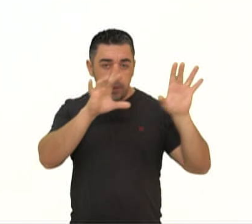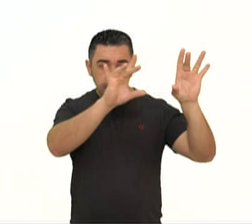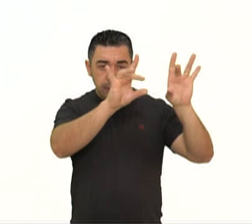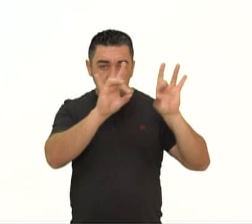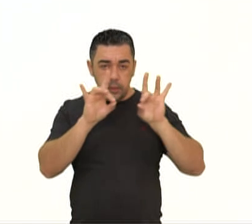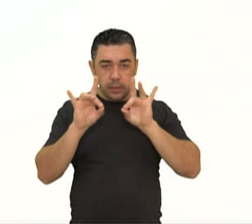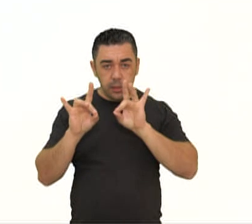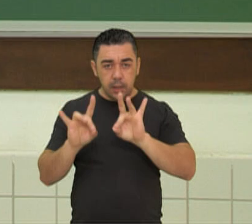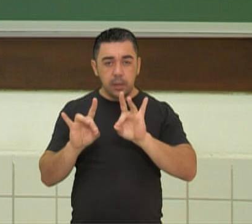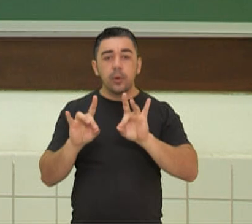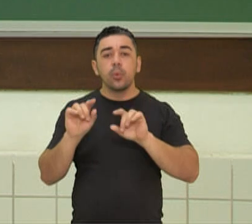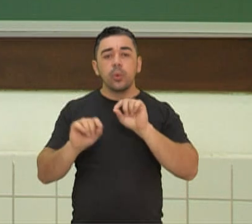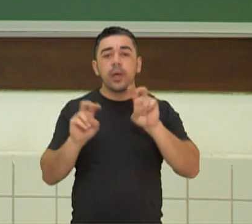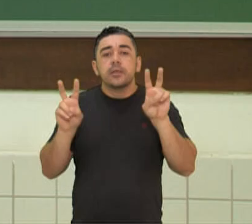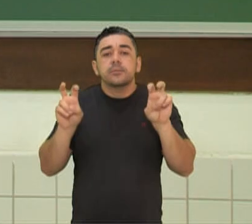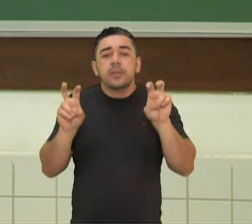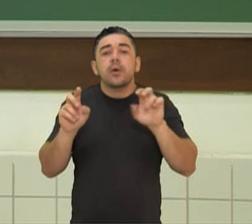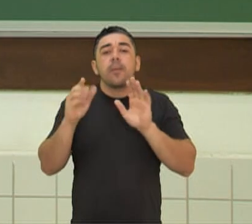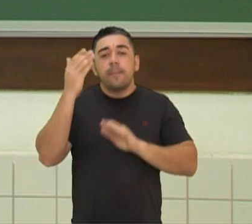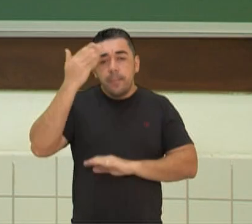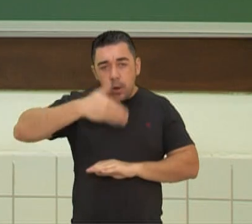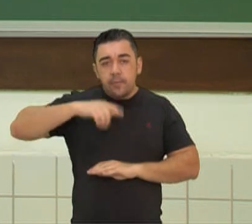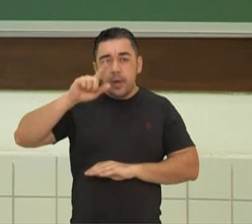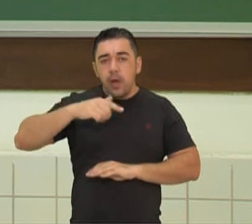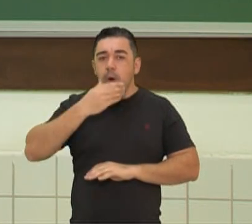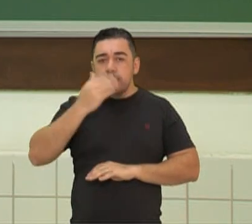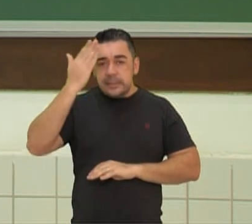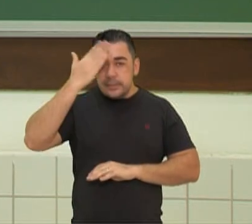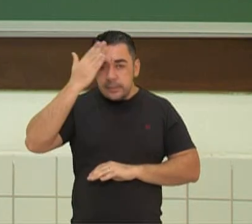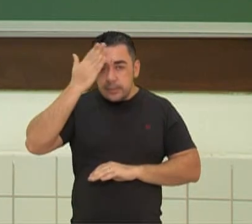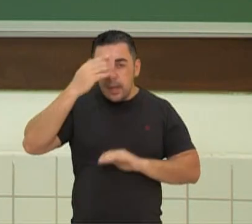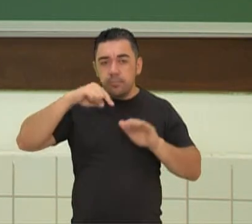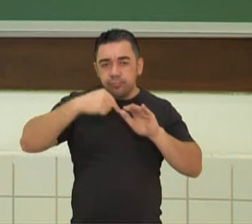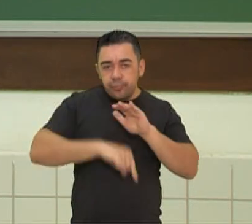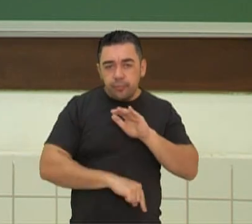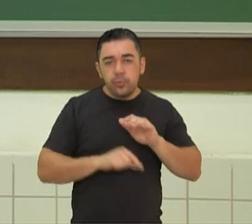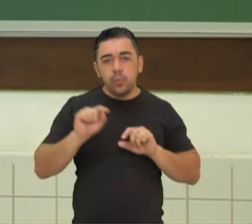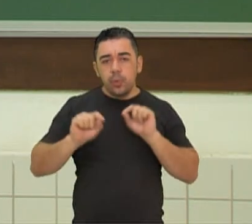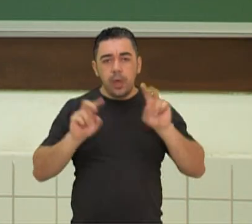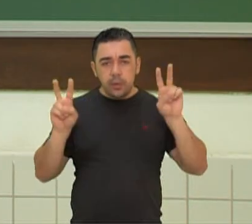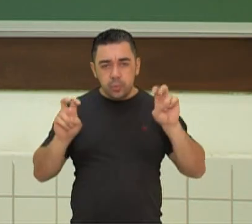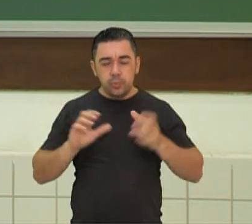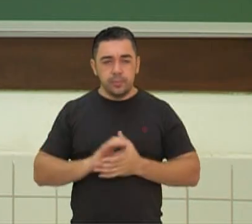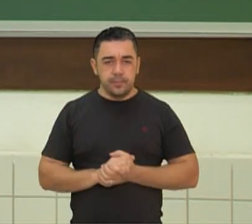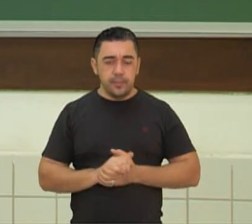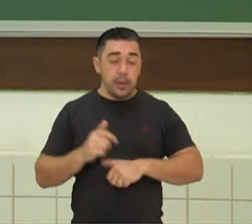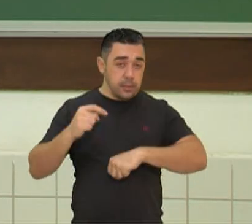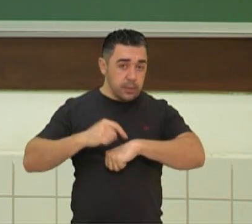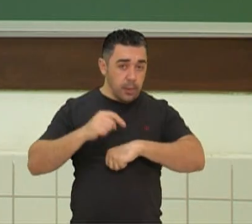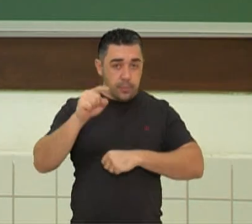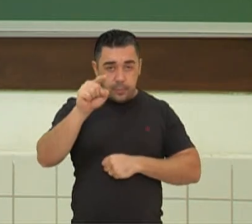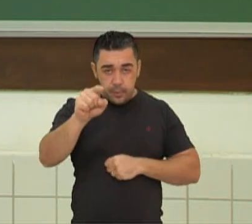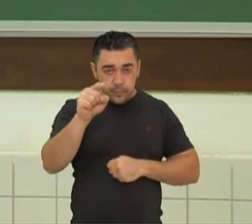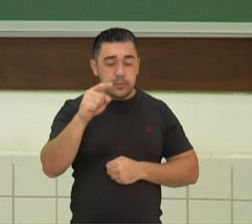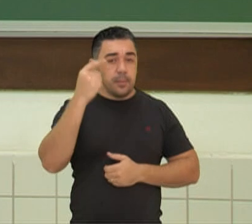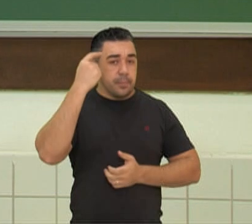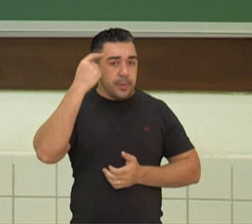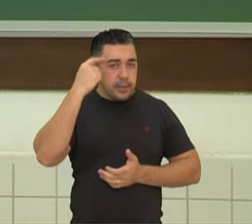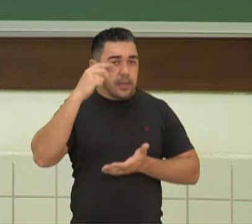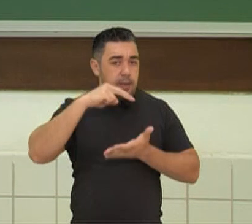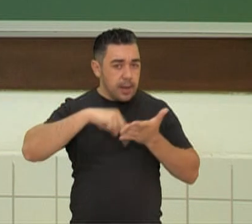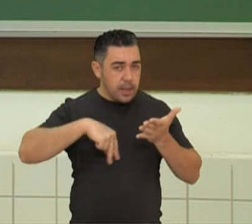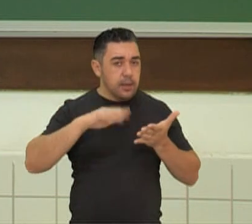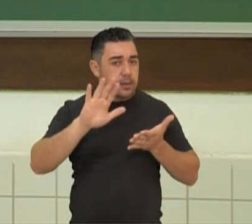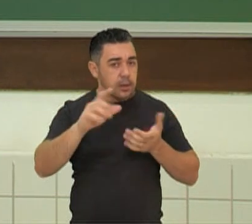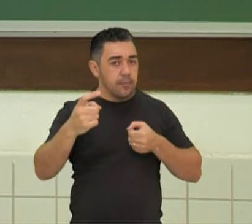a expressão que vai comprovar essa informação. Turma, o professor vai dar um tempo, pensem, releiam e